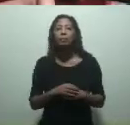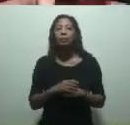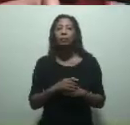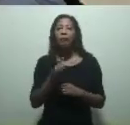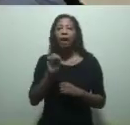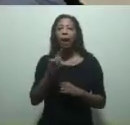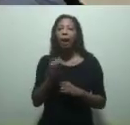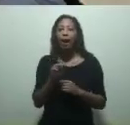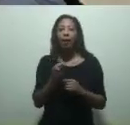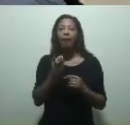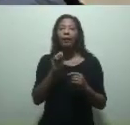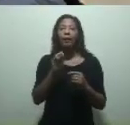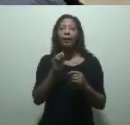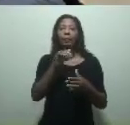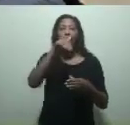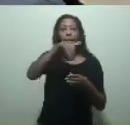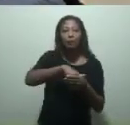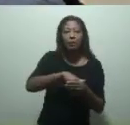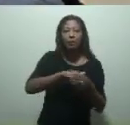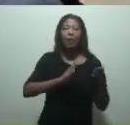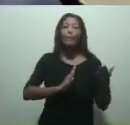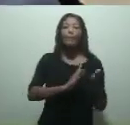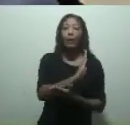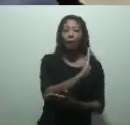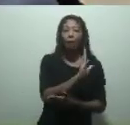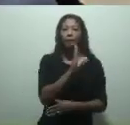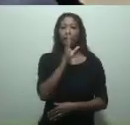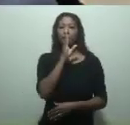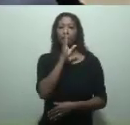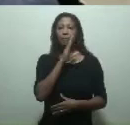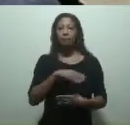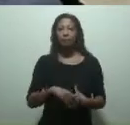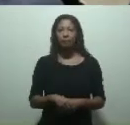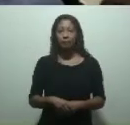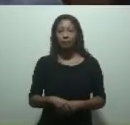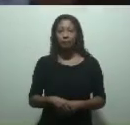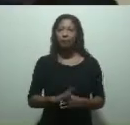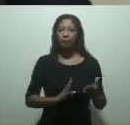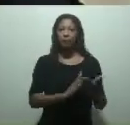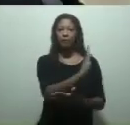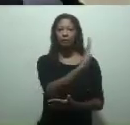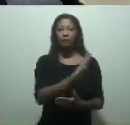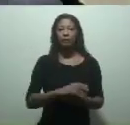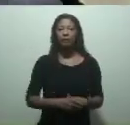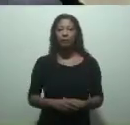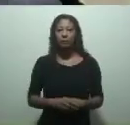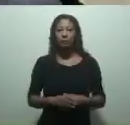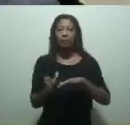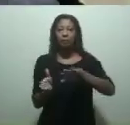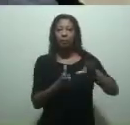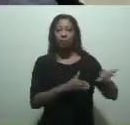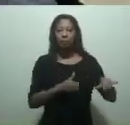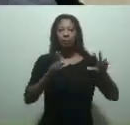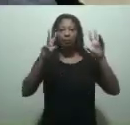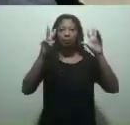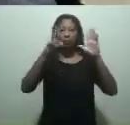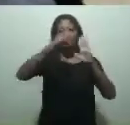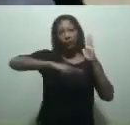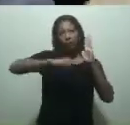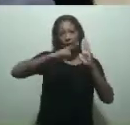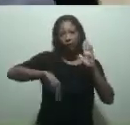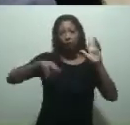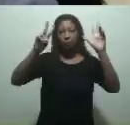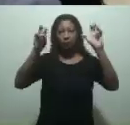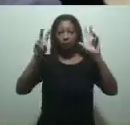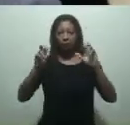Ata em votação. Aqueles que aprovam, permaneçam como estão. Ata aprovada. Passamos à leitura do expediente pela